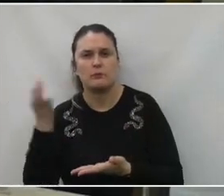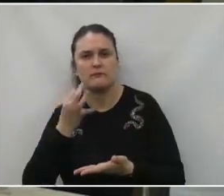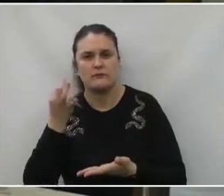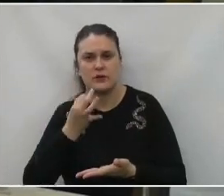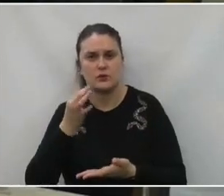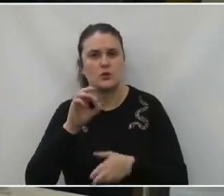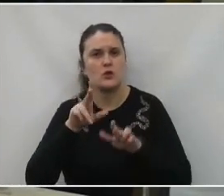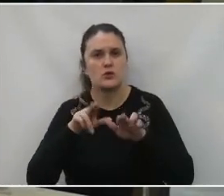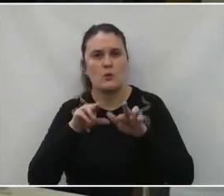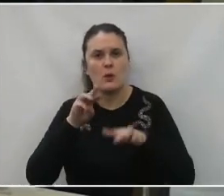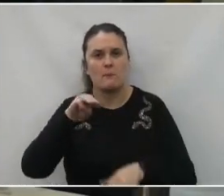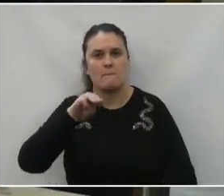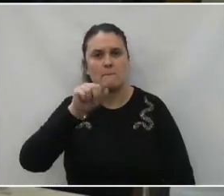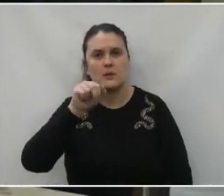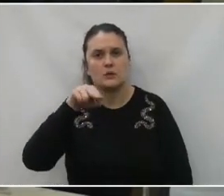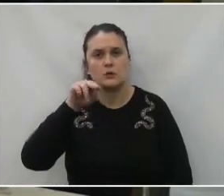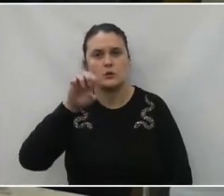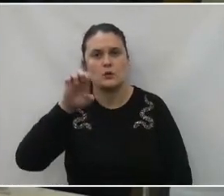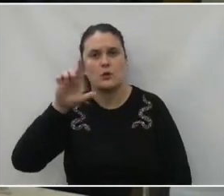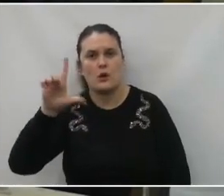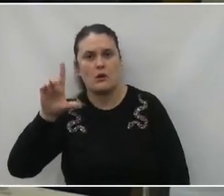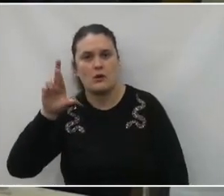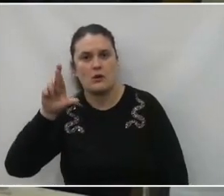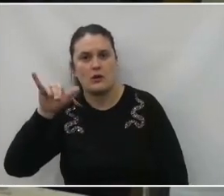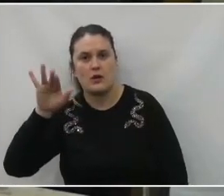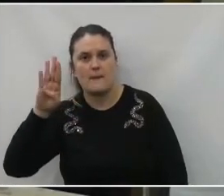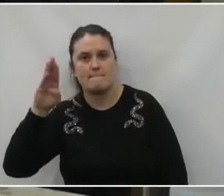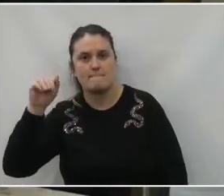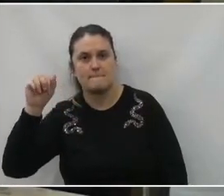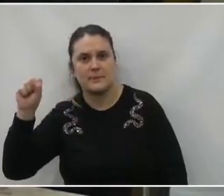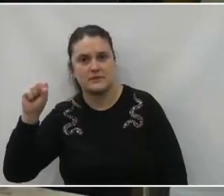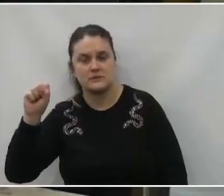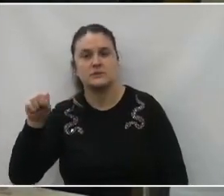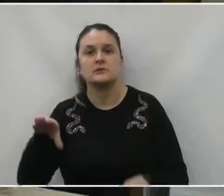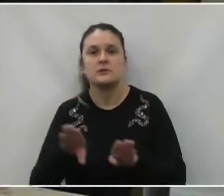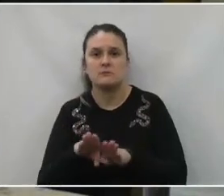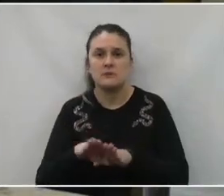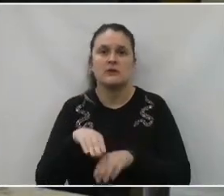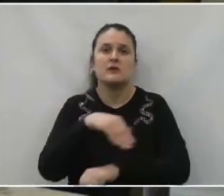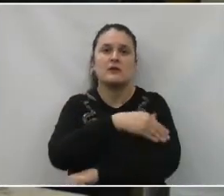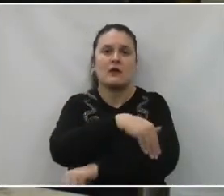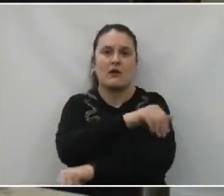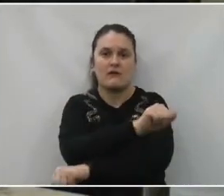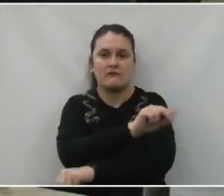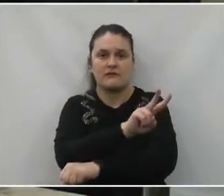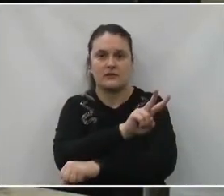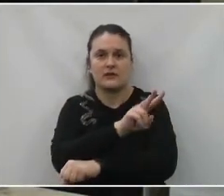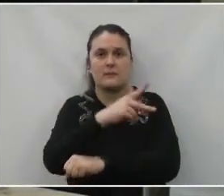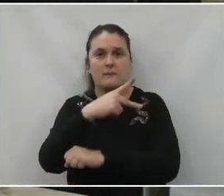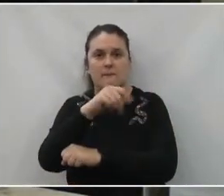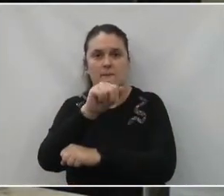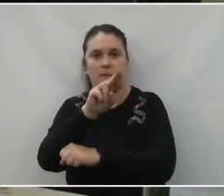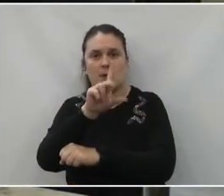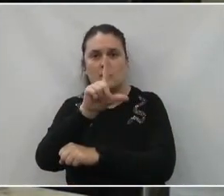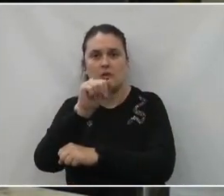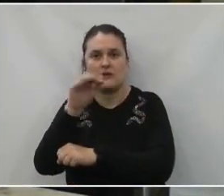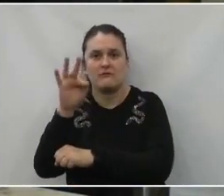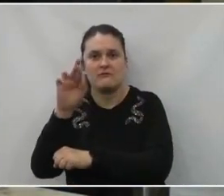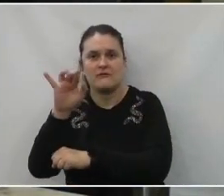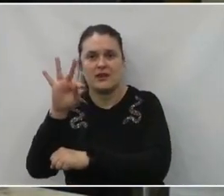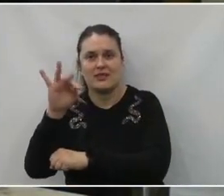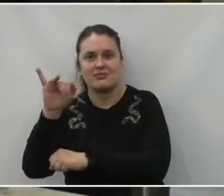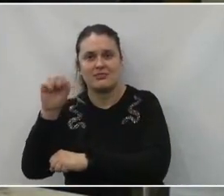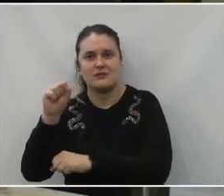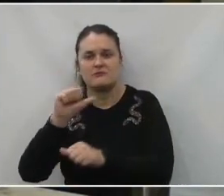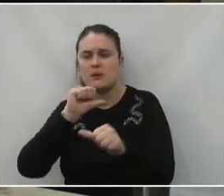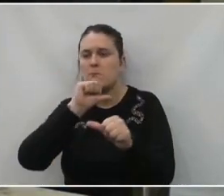Manuel Ribas, que está tendo agora na Marechal, na Avenida Paula Freitas, na Milon de Souza Naves, transformando e